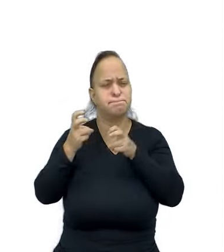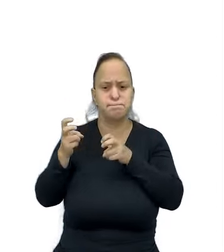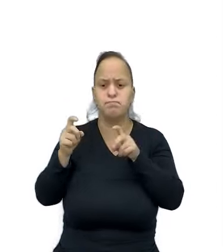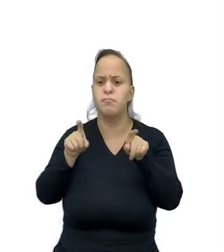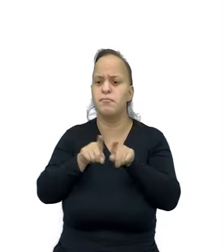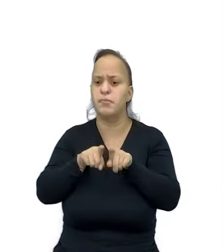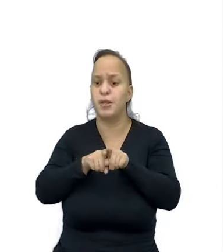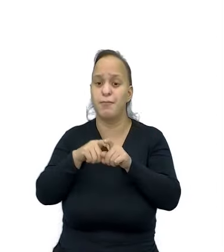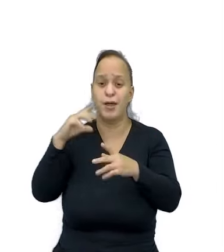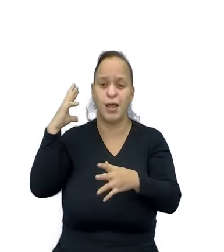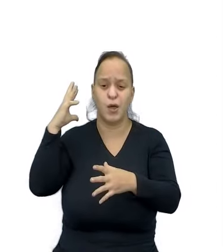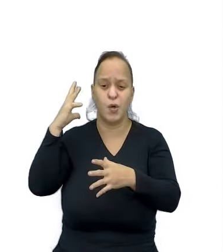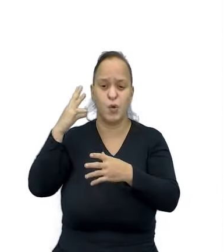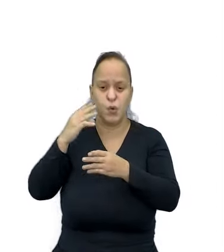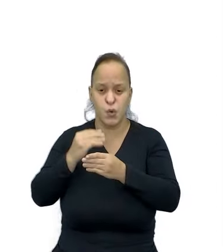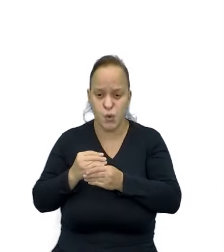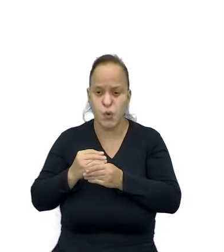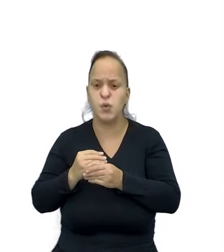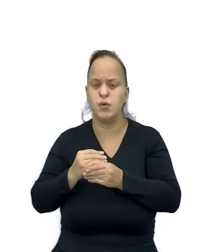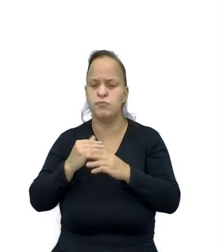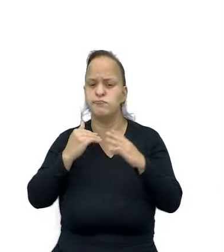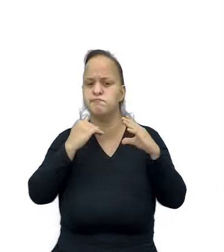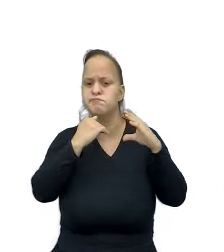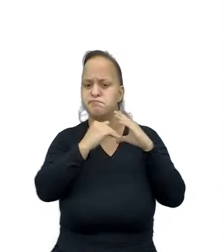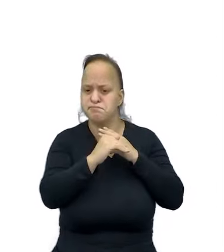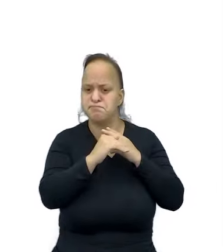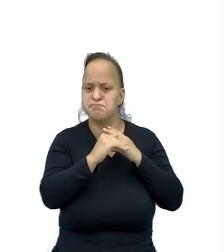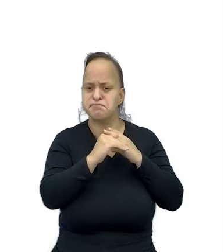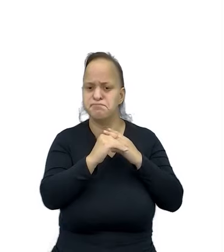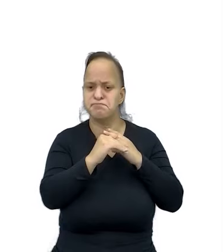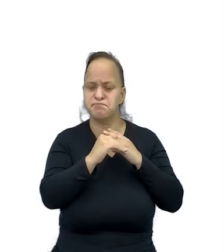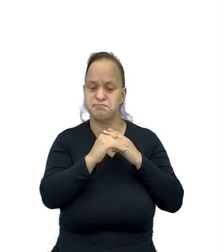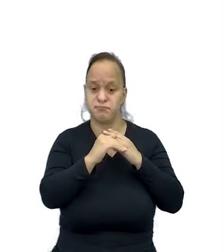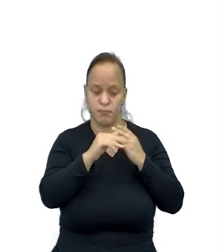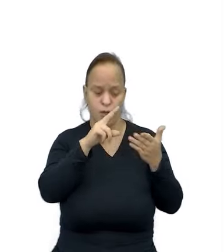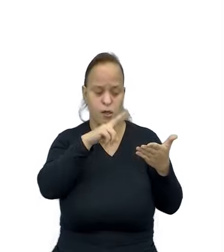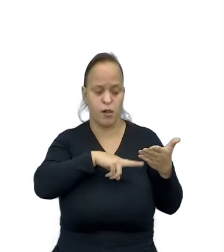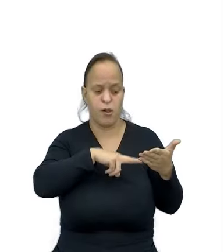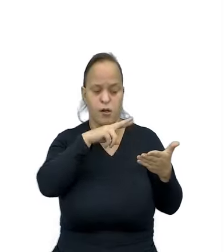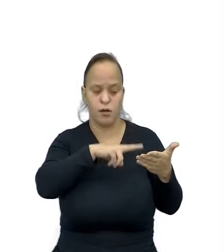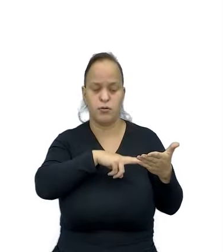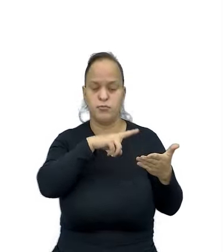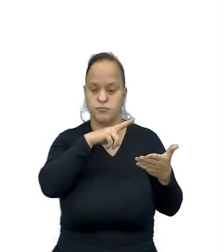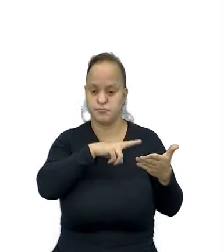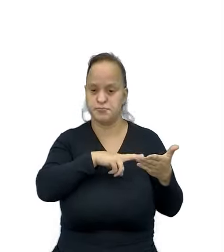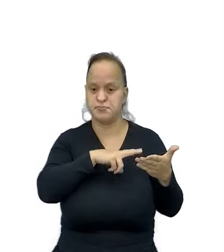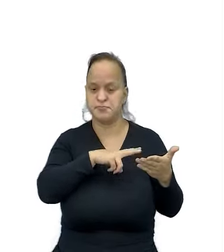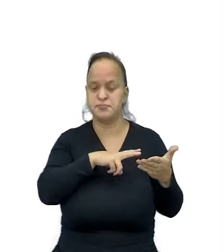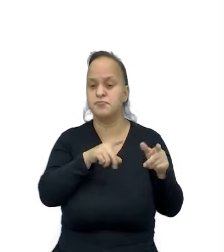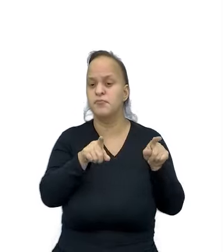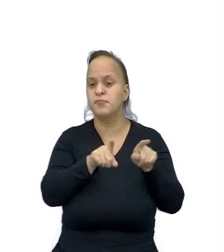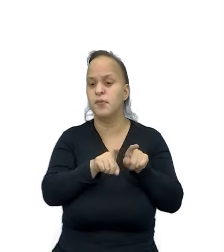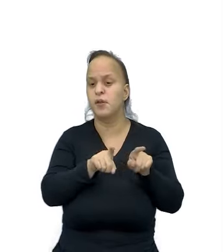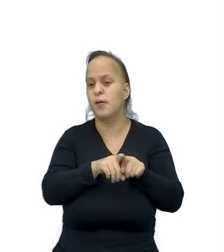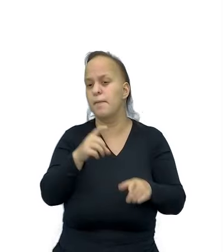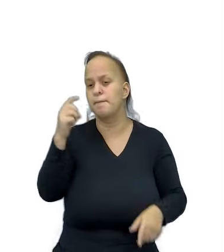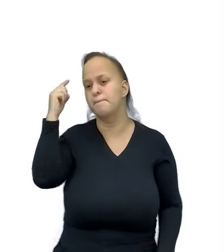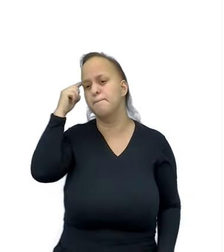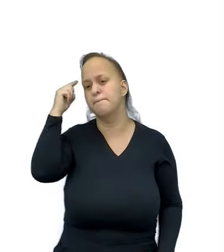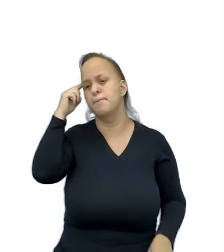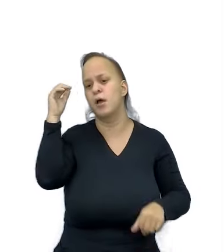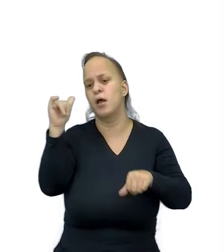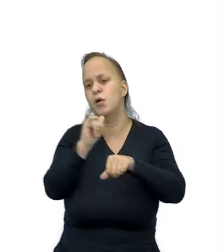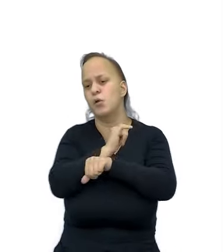o resumo, que também é colocado aqui nessa atividade para o estudante, né? E aqui a gente pode pensar, então, também nessa estratégia